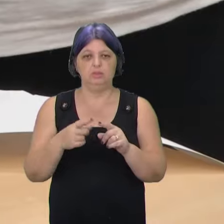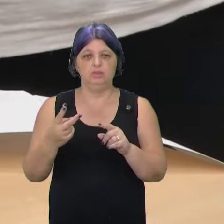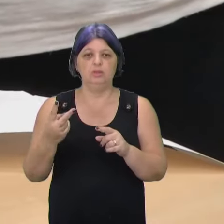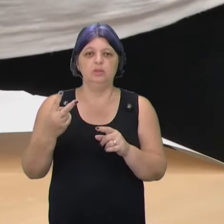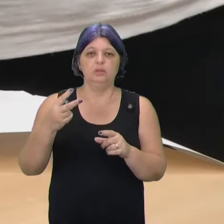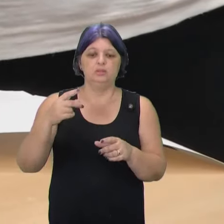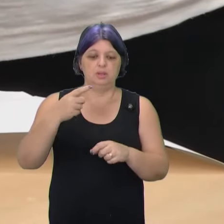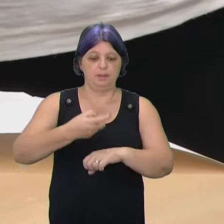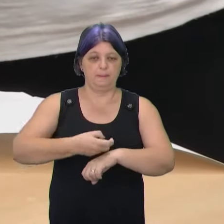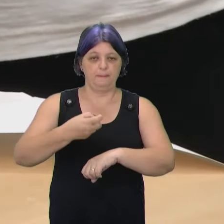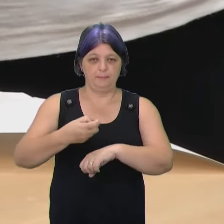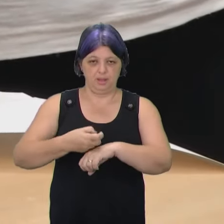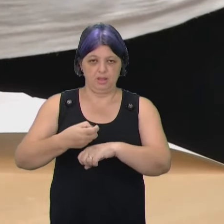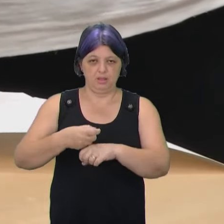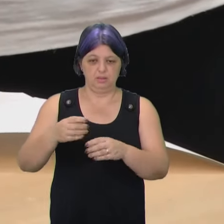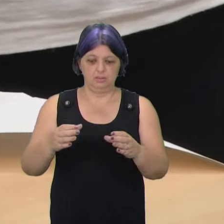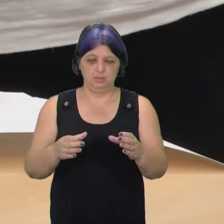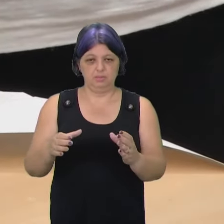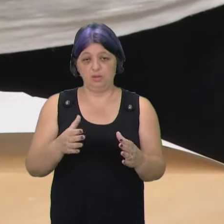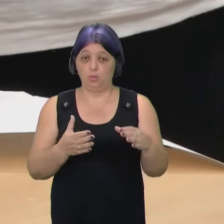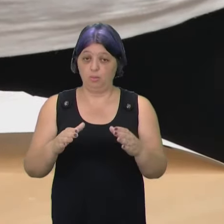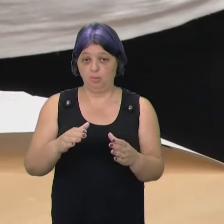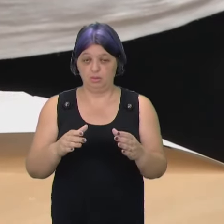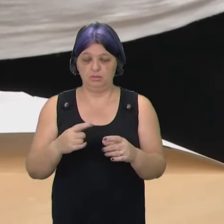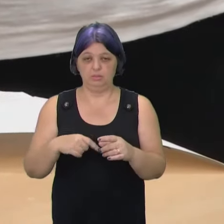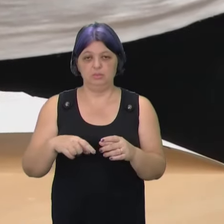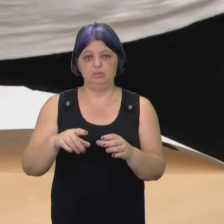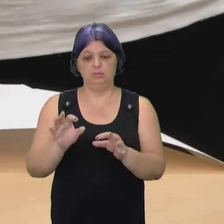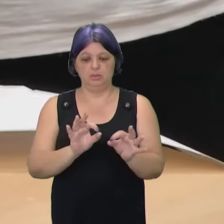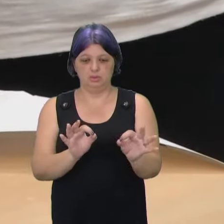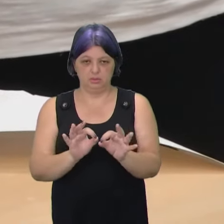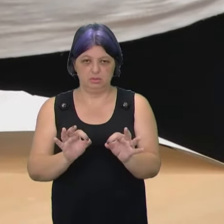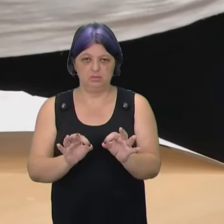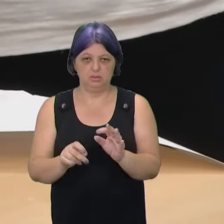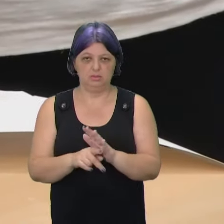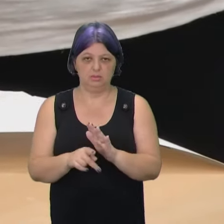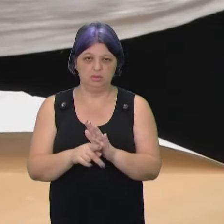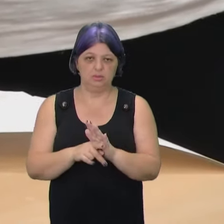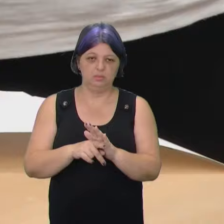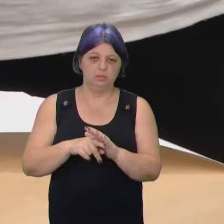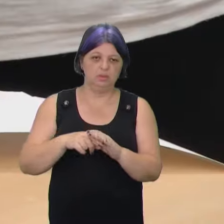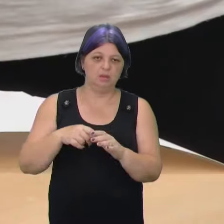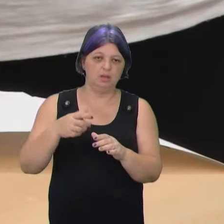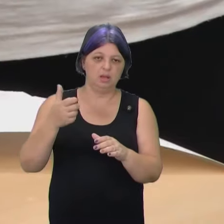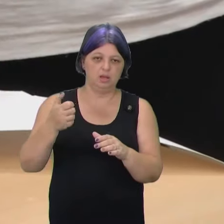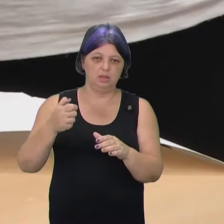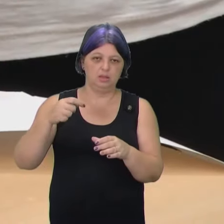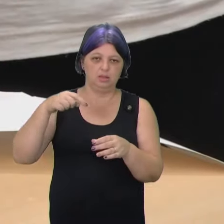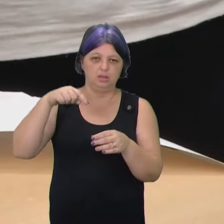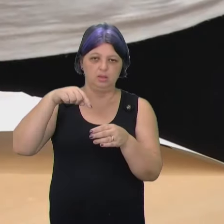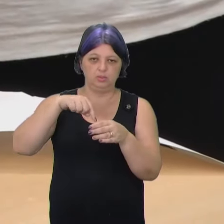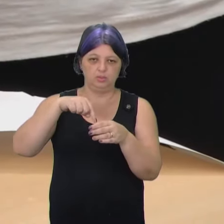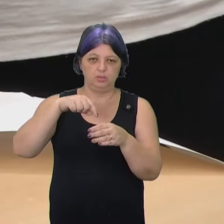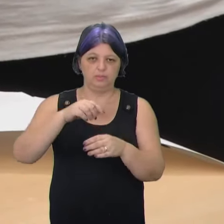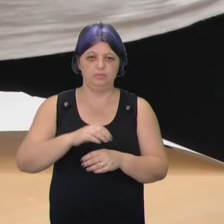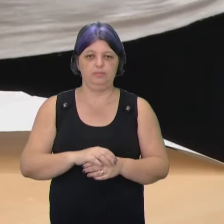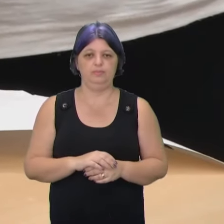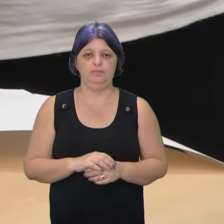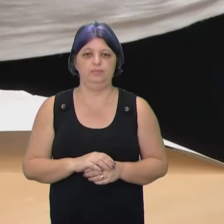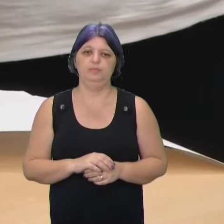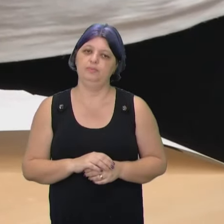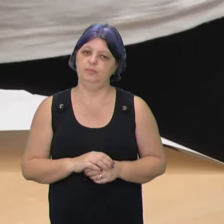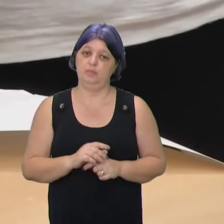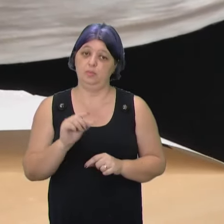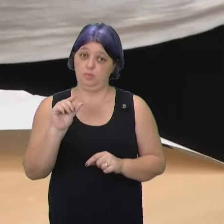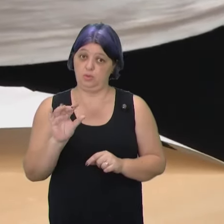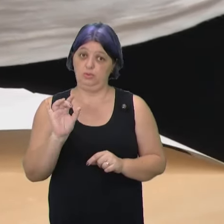esse copinho não balançar muito, tá? E aí ajustei com a caneta. Agora eu vou abaixar um pouco a caneta no nível da... Opa, não muito,